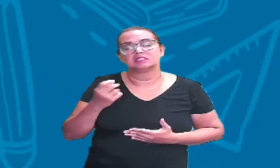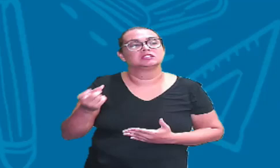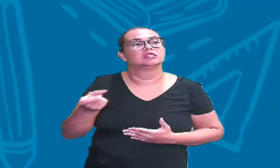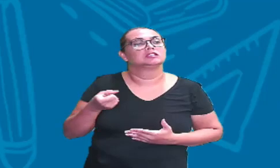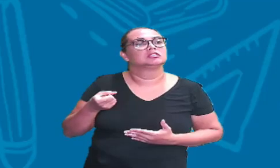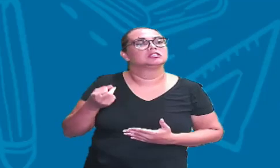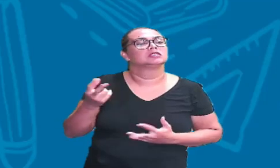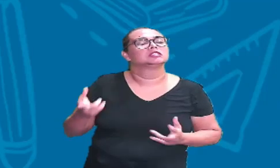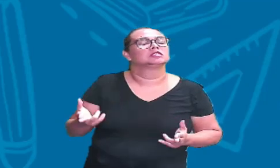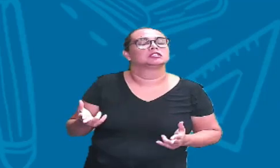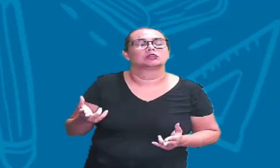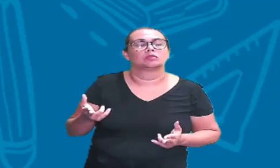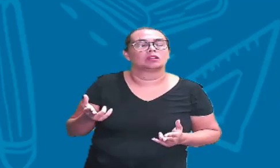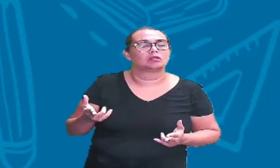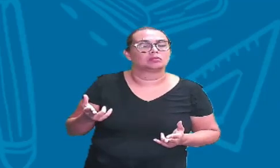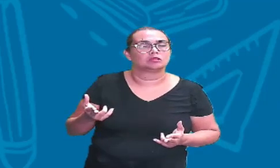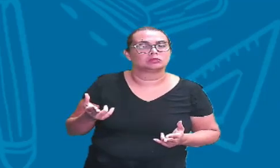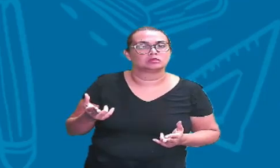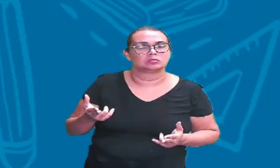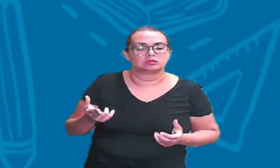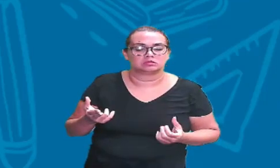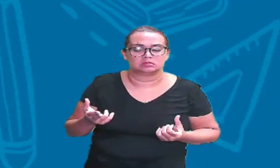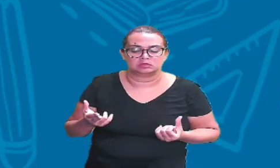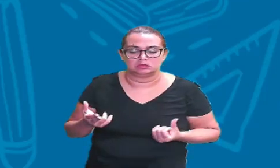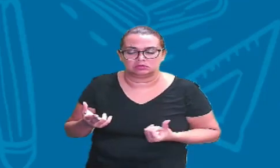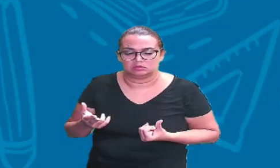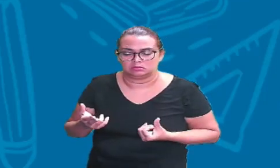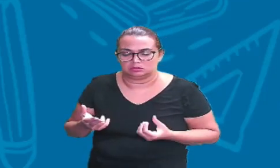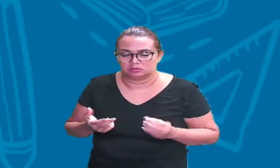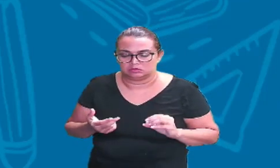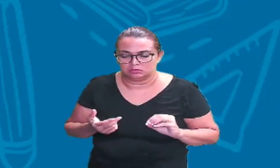x? X vale